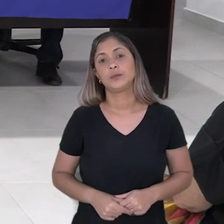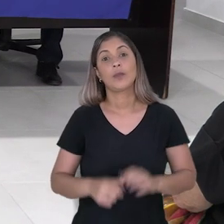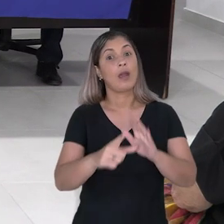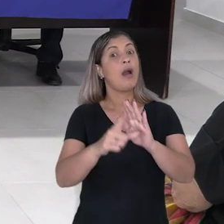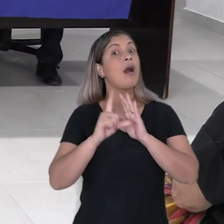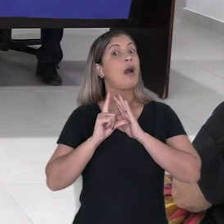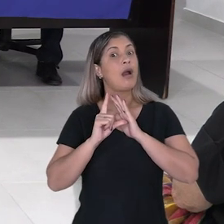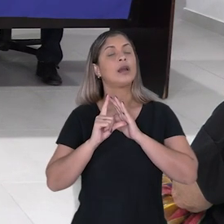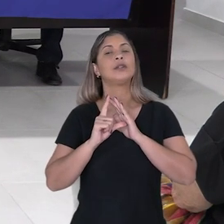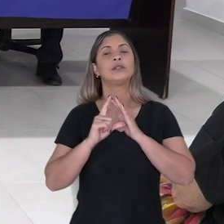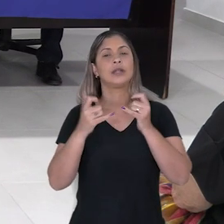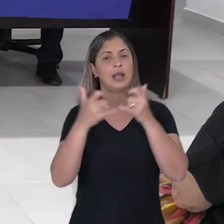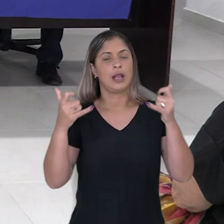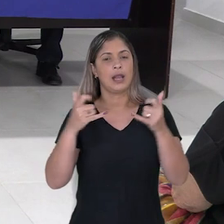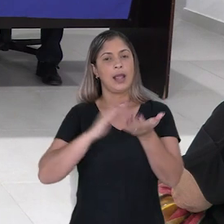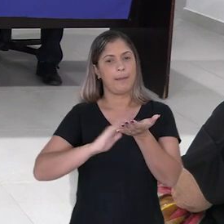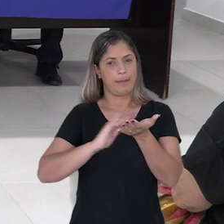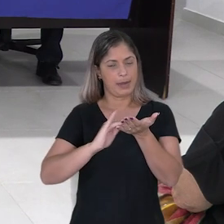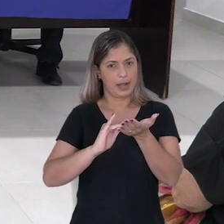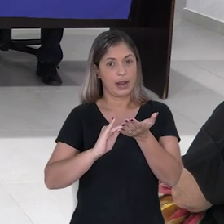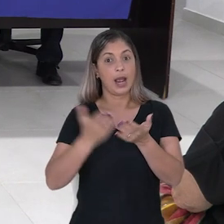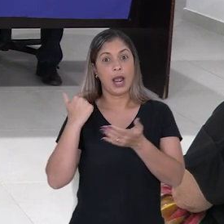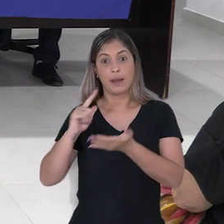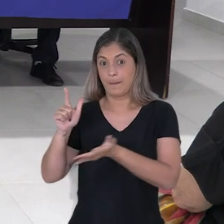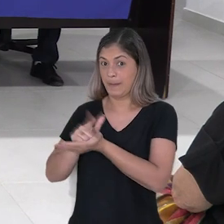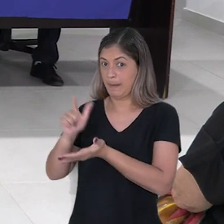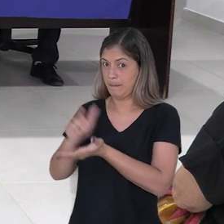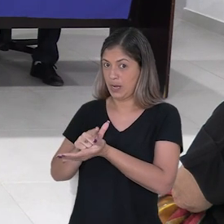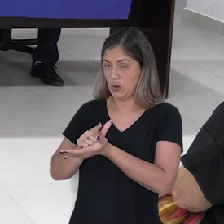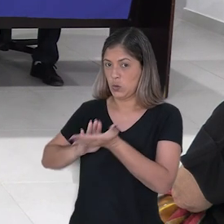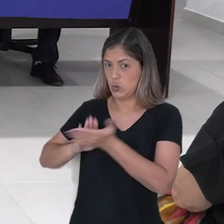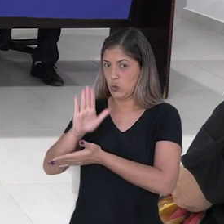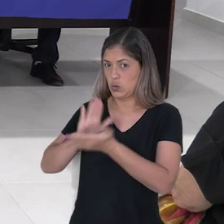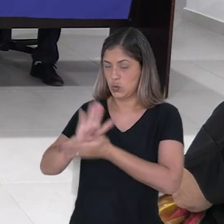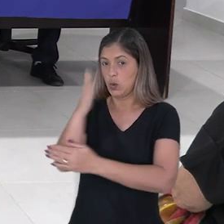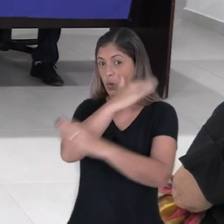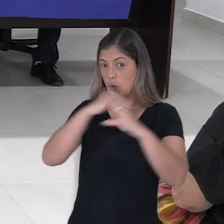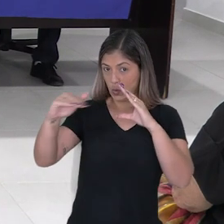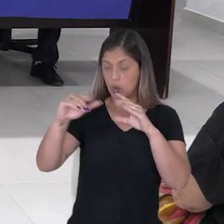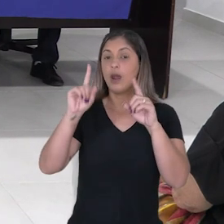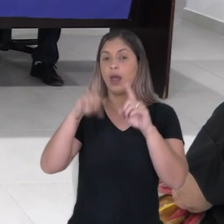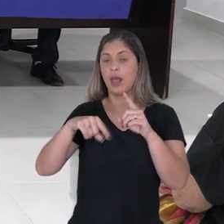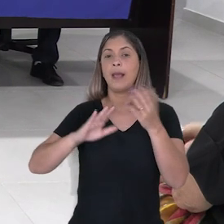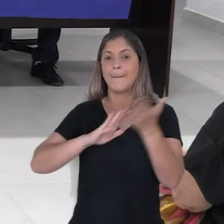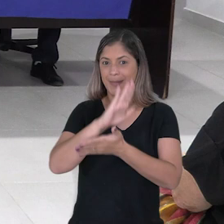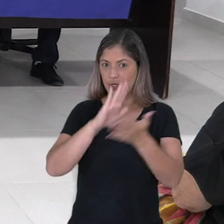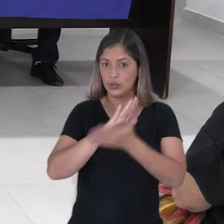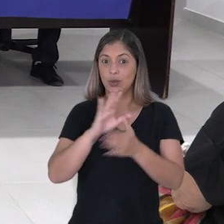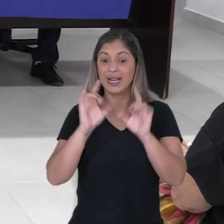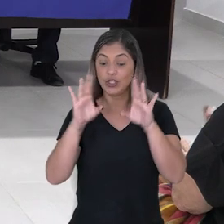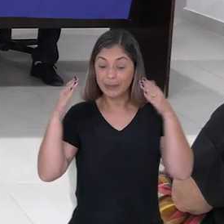Antes da chegada da linha Braille, esse processo então era feito no papel, os livros eram impressos, eles eram mandados para uma impressora específica,